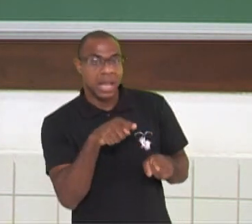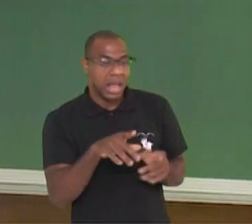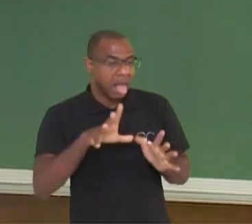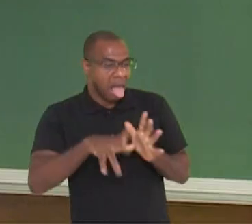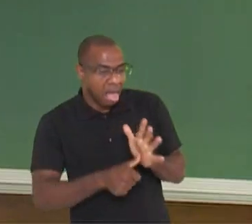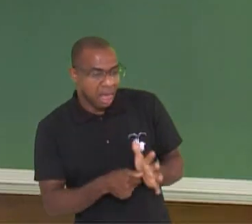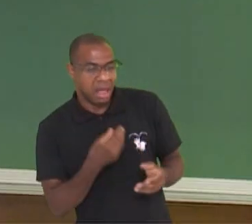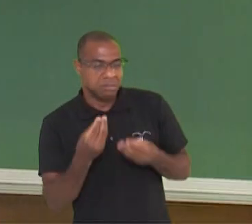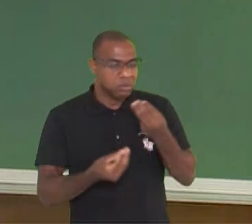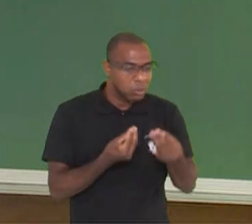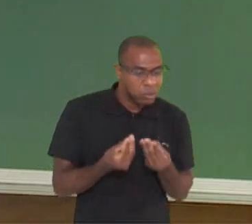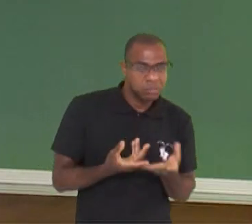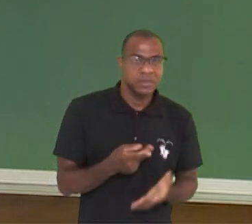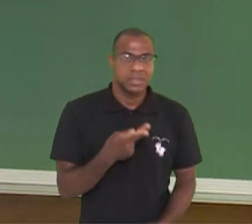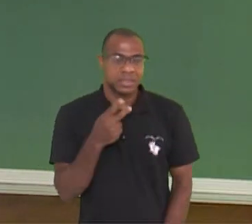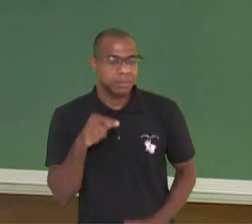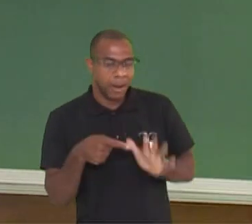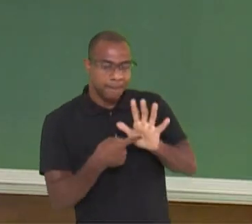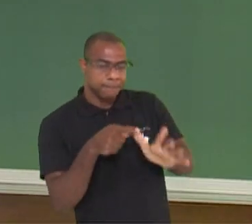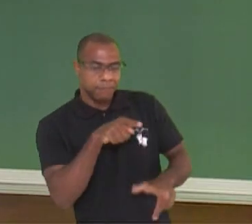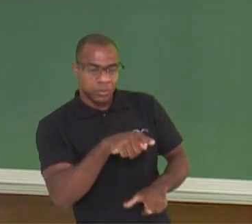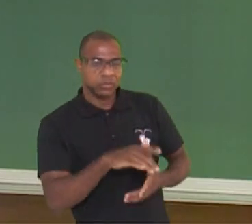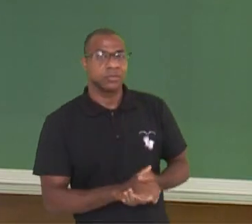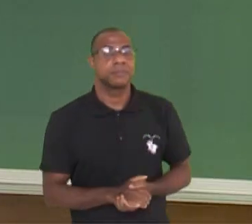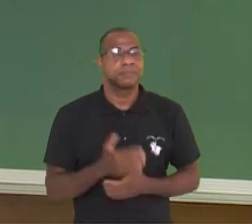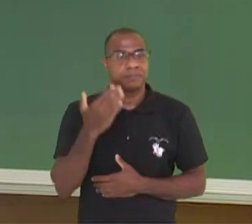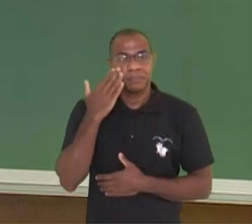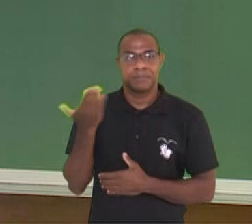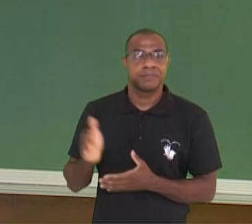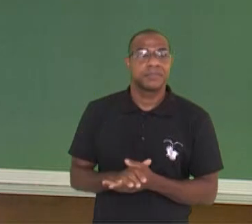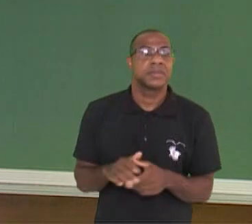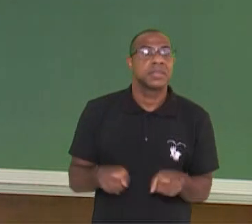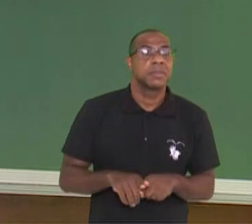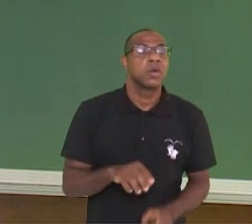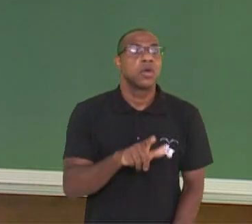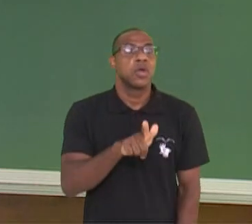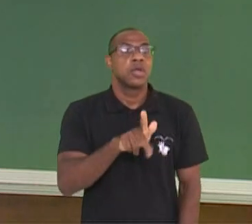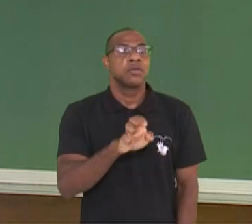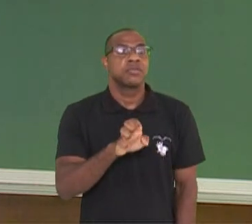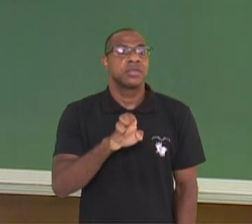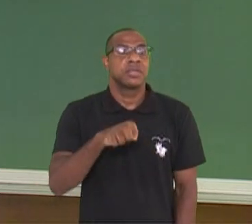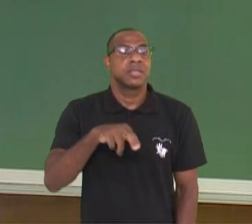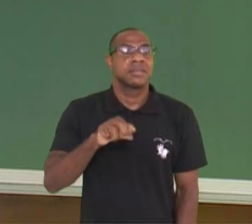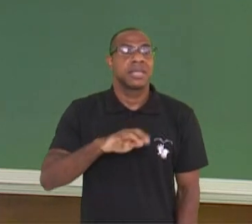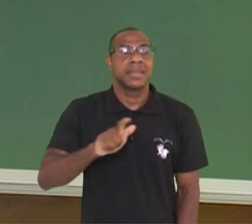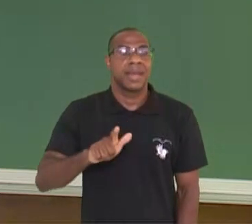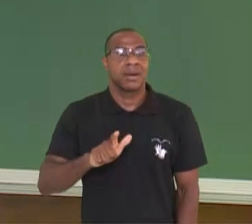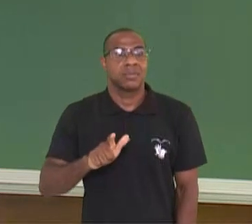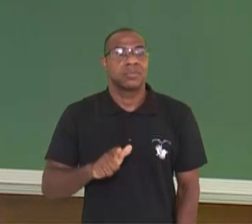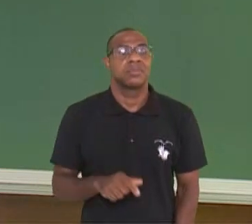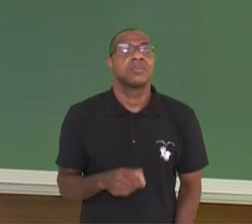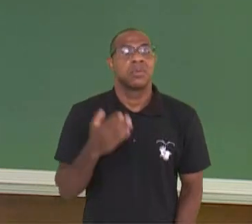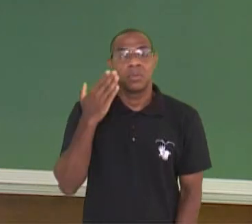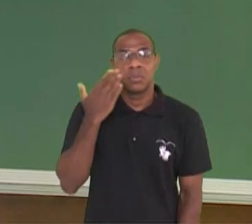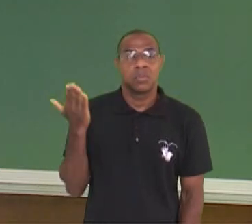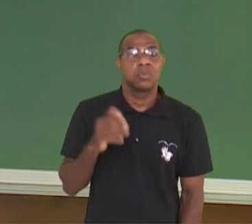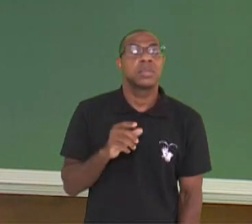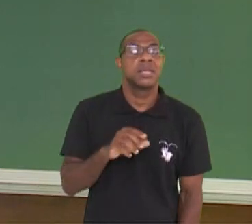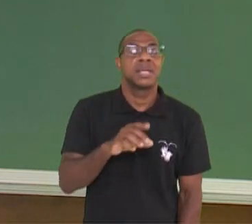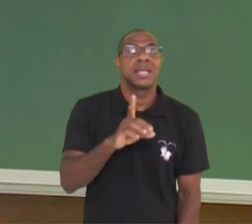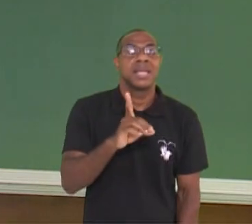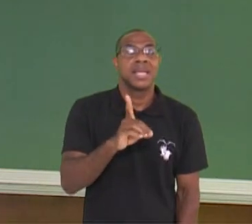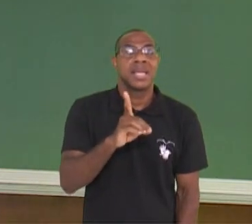Então, e o general Deodoro da Fonseca, um grande líder do exército, já depois de 1885,